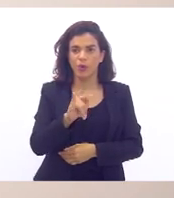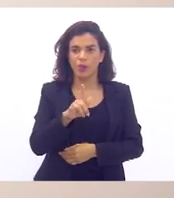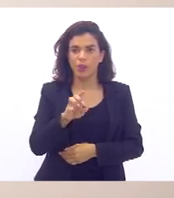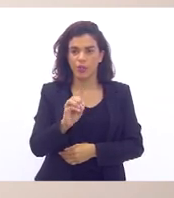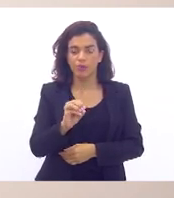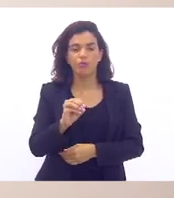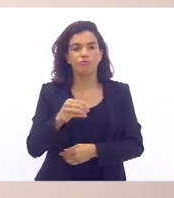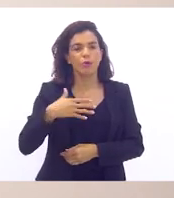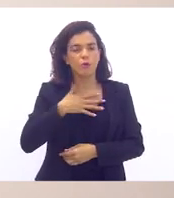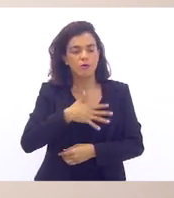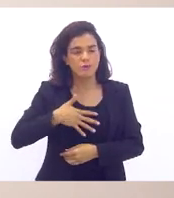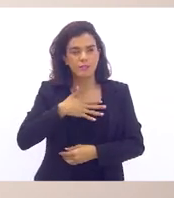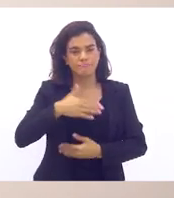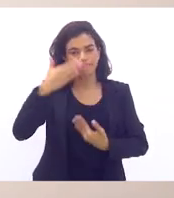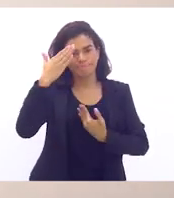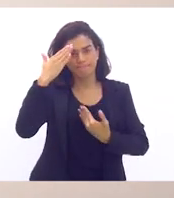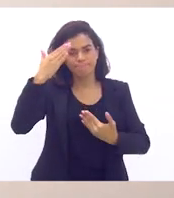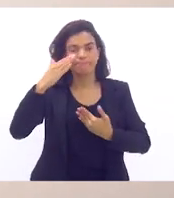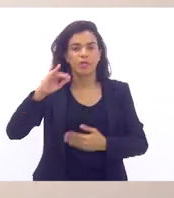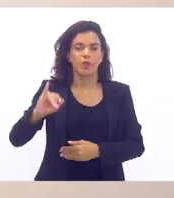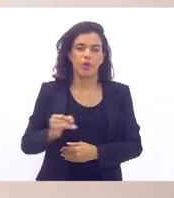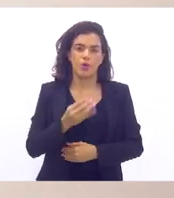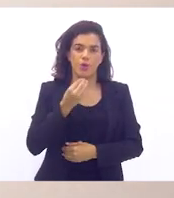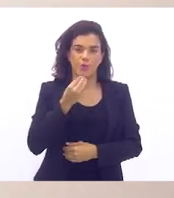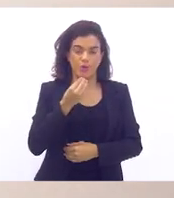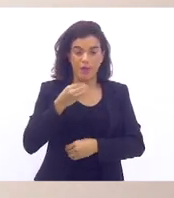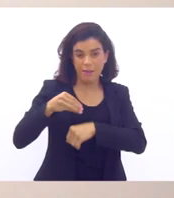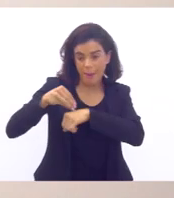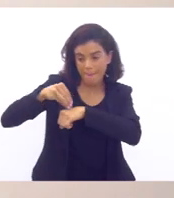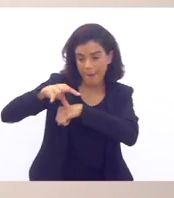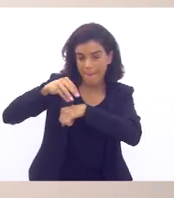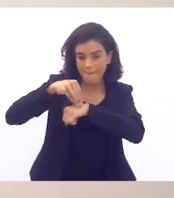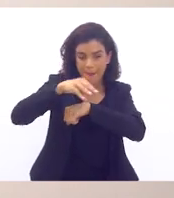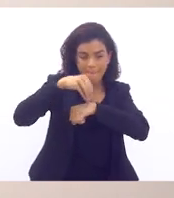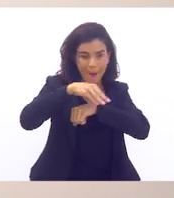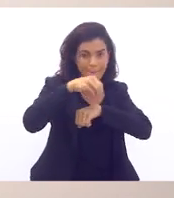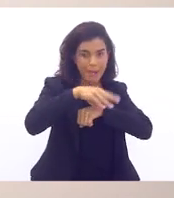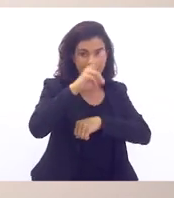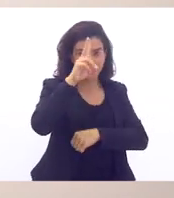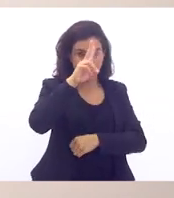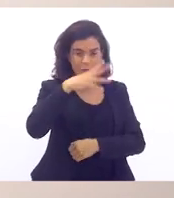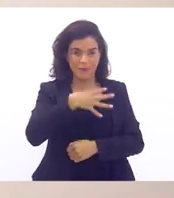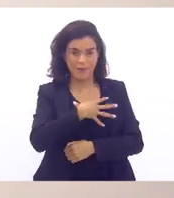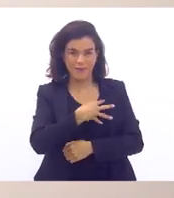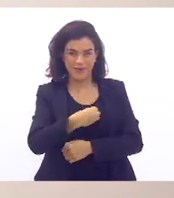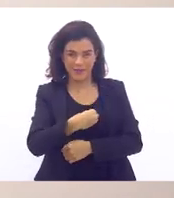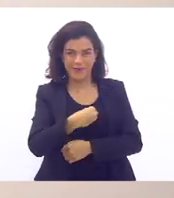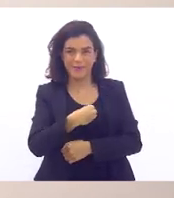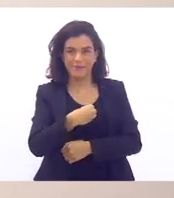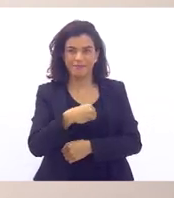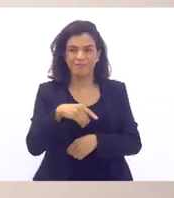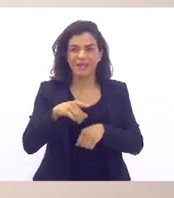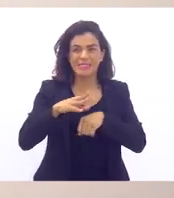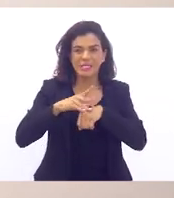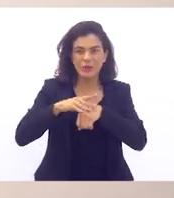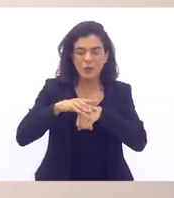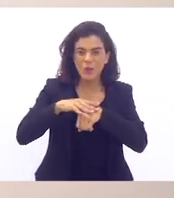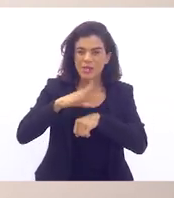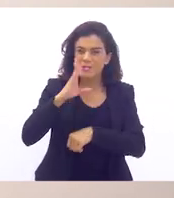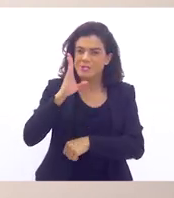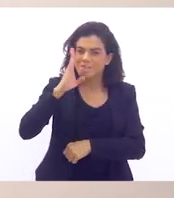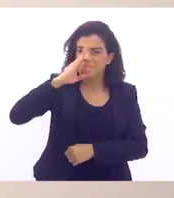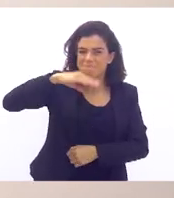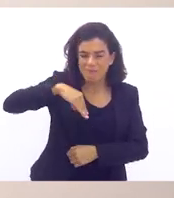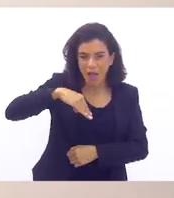agradecer pela oportunidade de levar um pouco da história do meu filho e dessa doença que é tão cruel que acomete